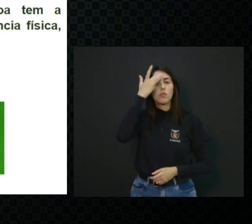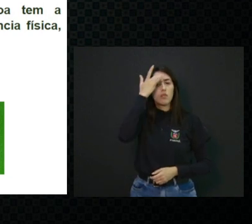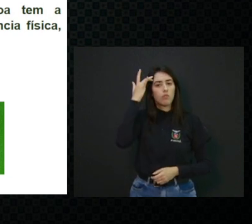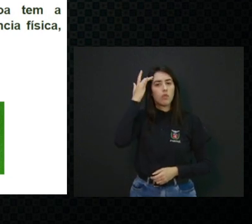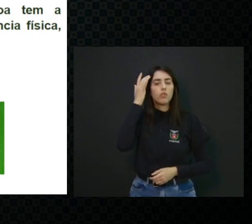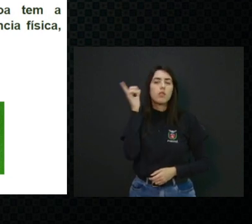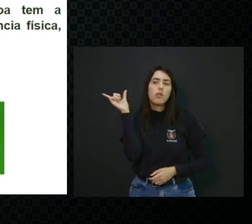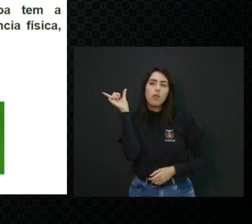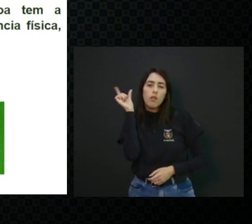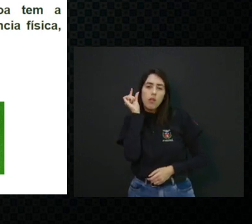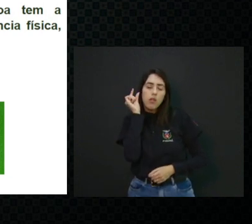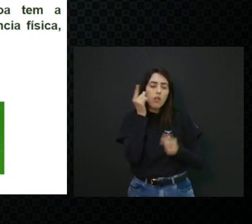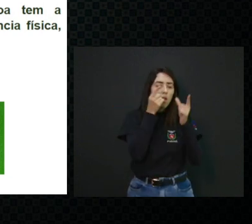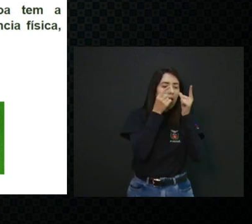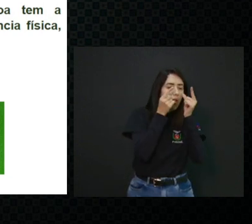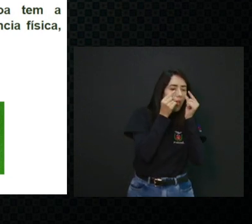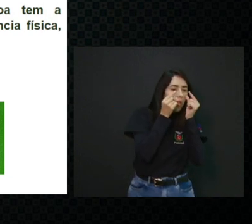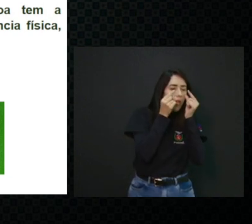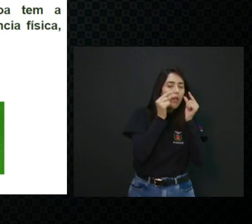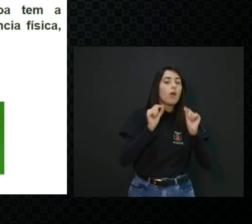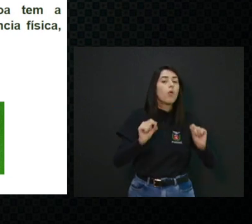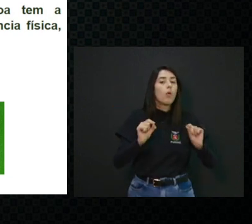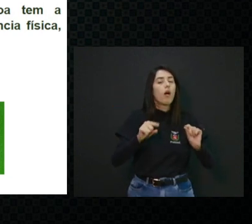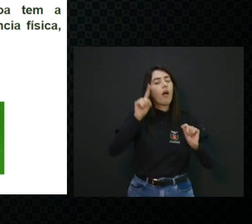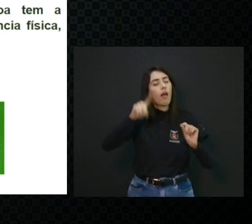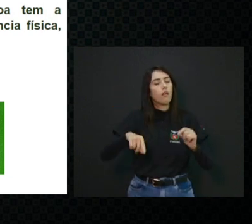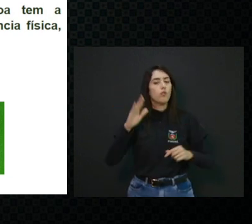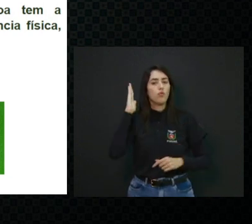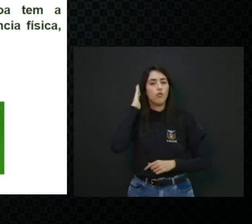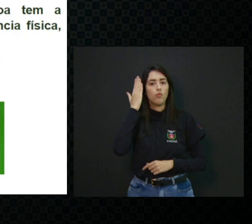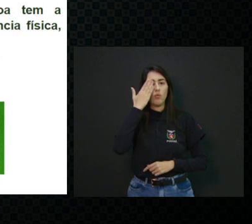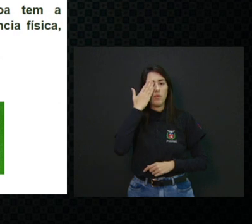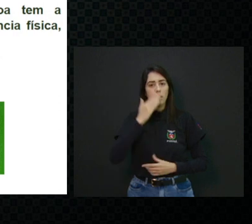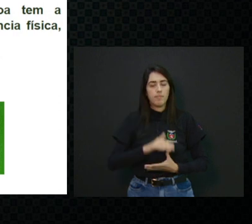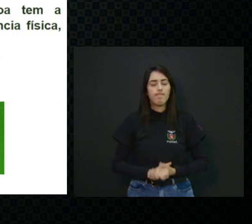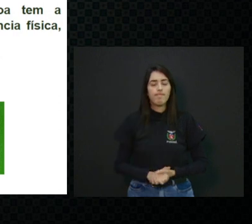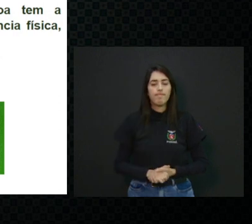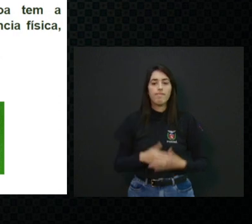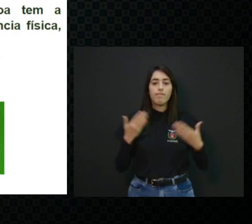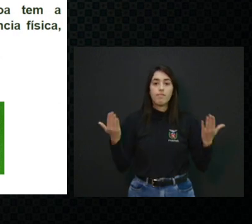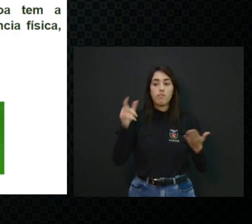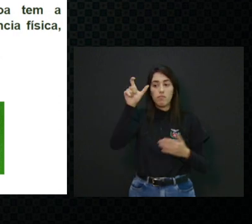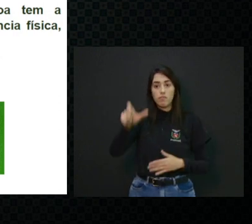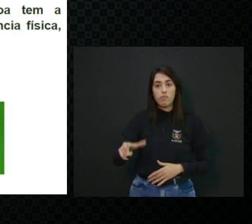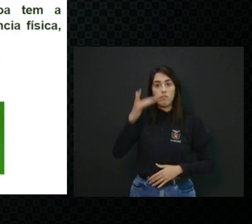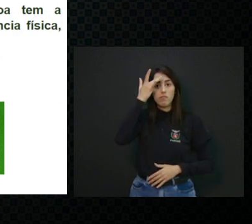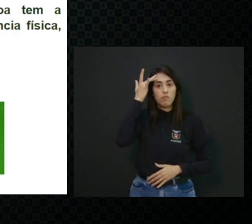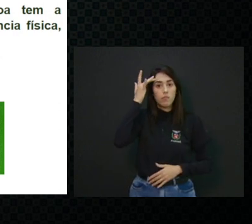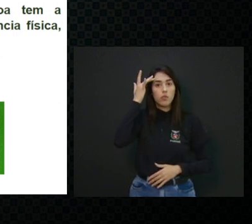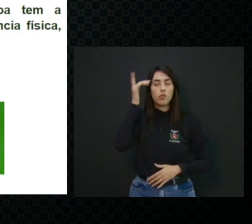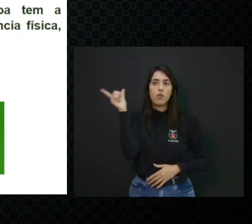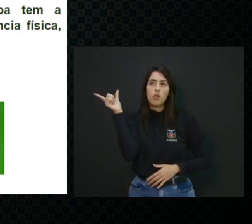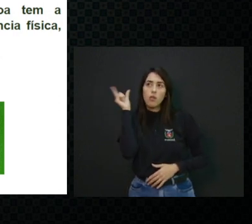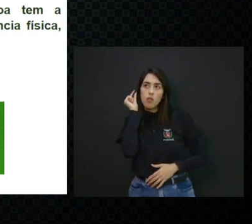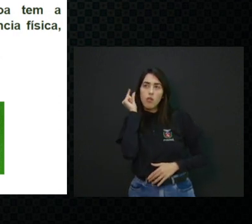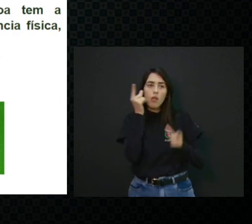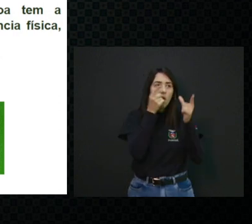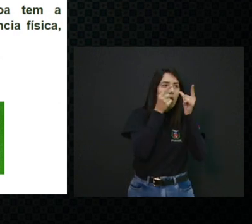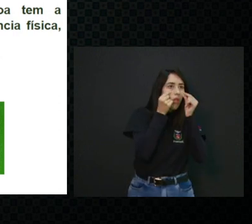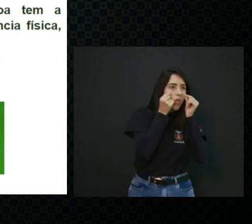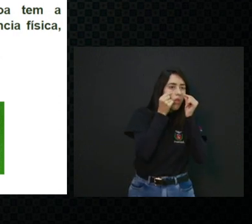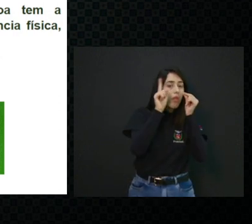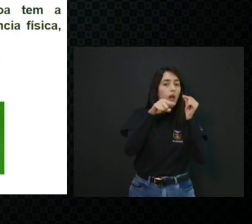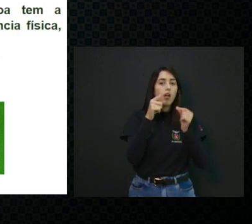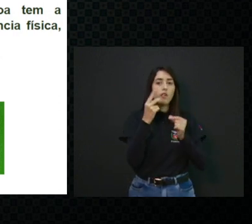audição, esse sim é a pessoa somente com surdo-cegueira. Então, a pessoa com surdo-cegueira vai ter visão e audição